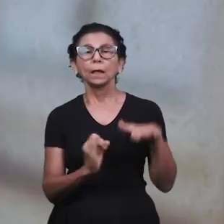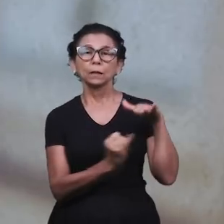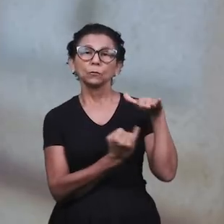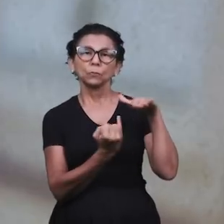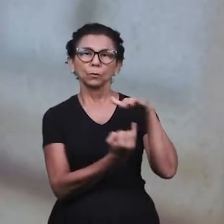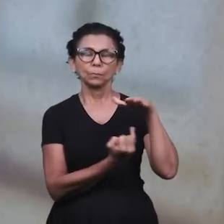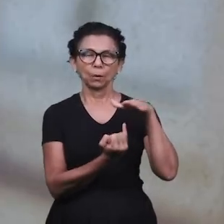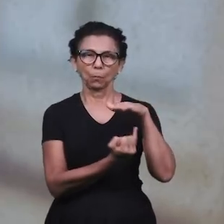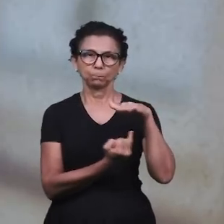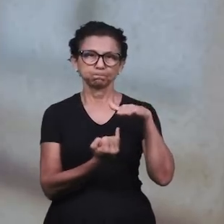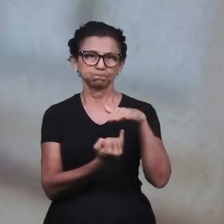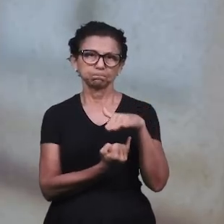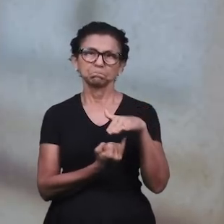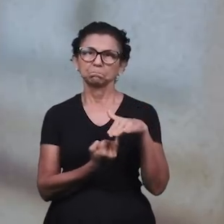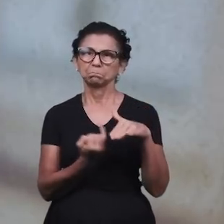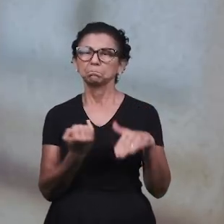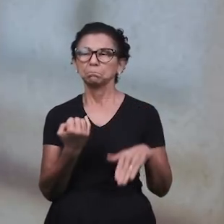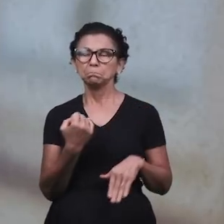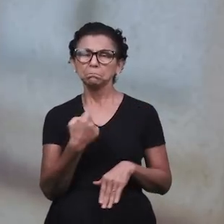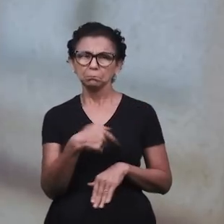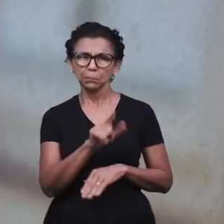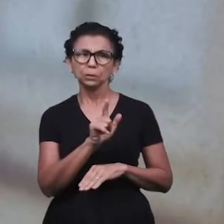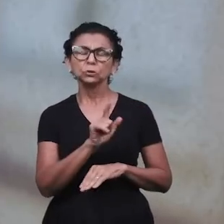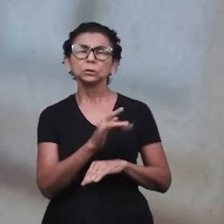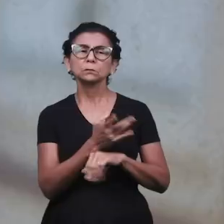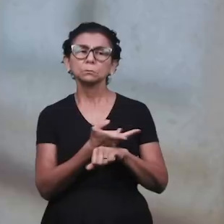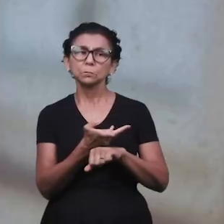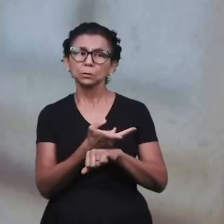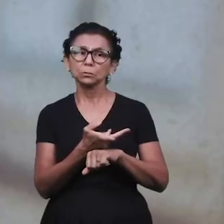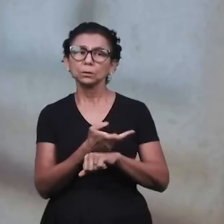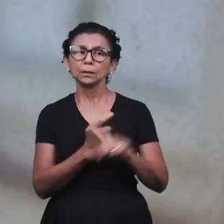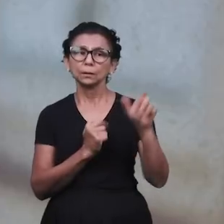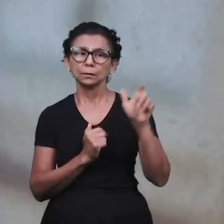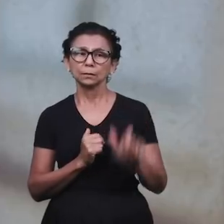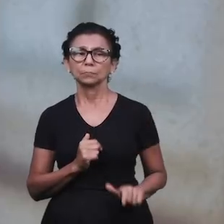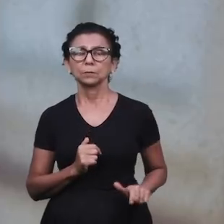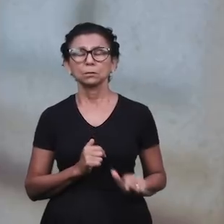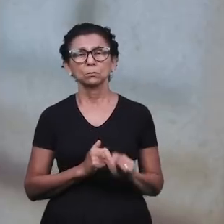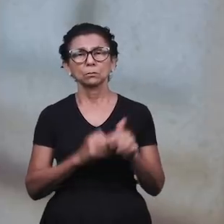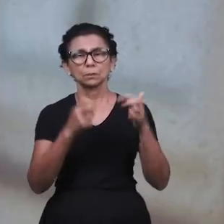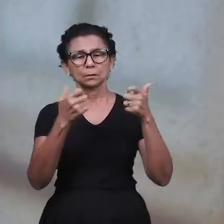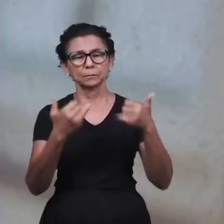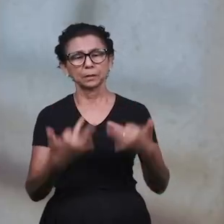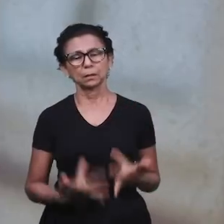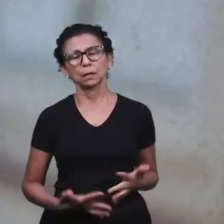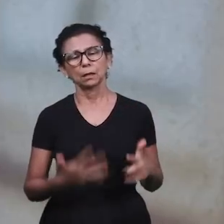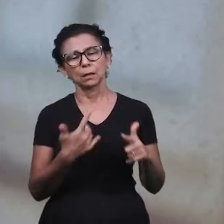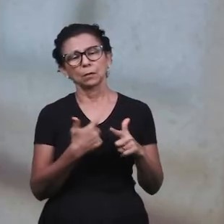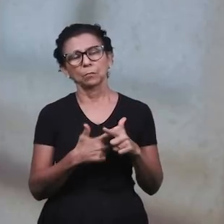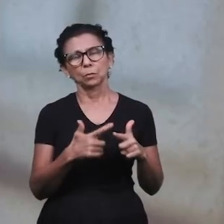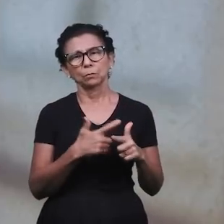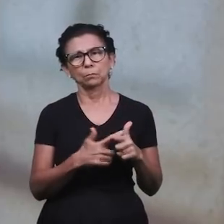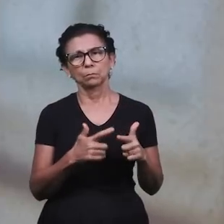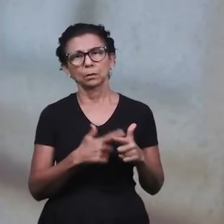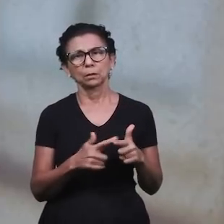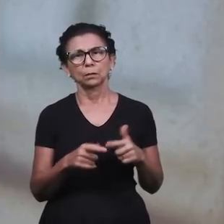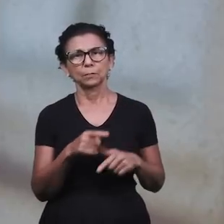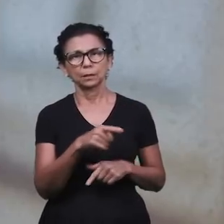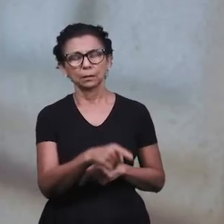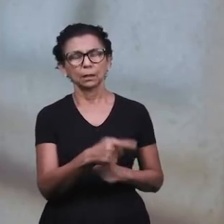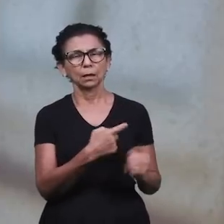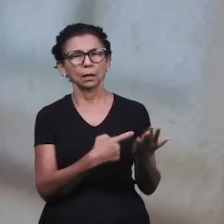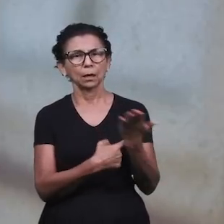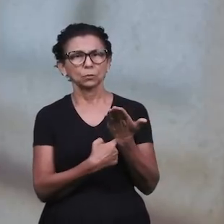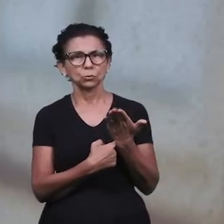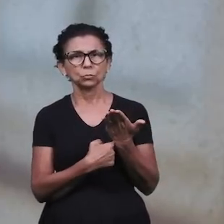informalmente algum juizado especial civil e você pode relatar o seu problema e alguém já ajuda você a